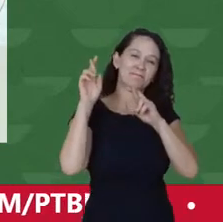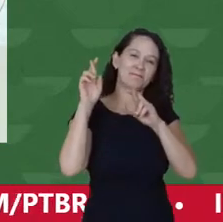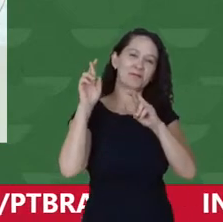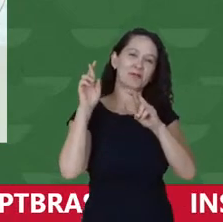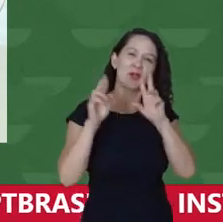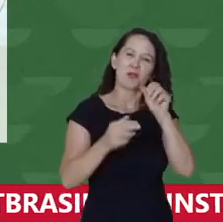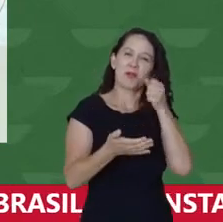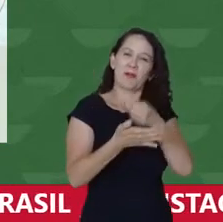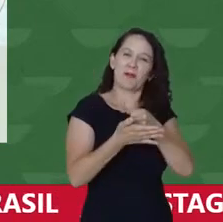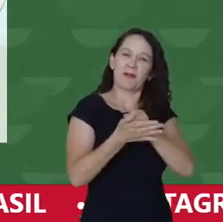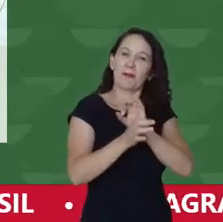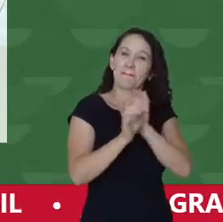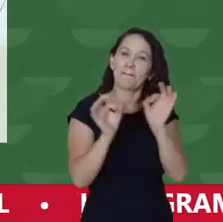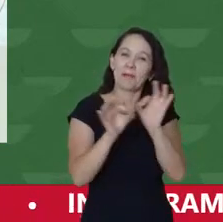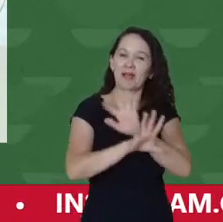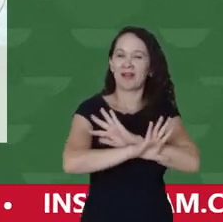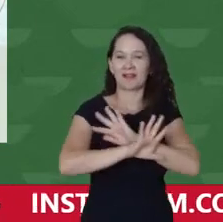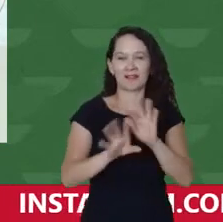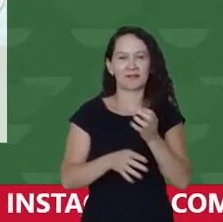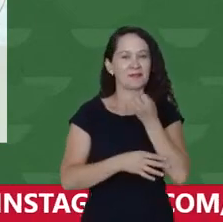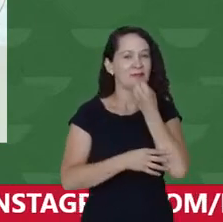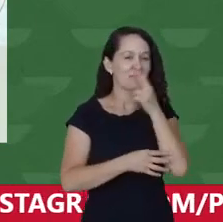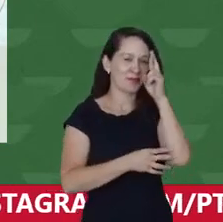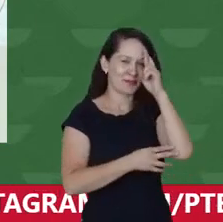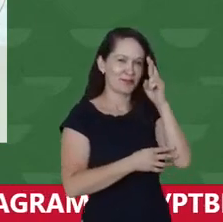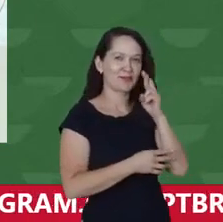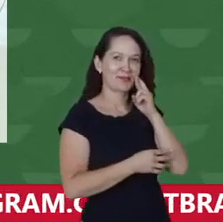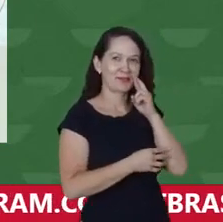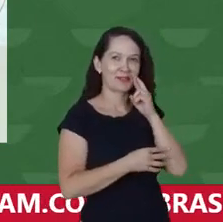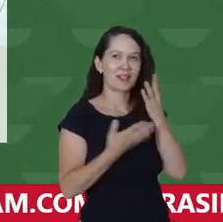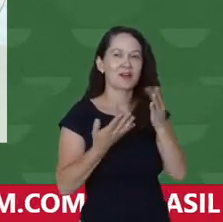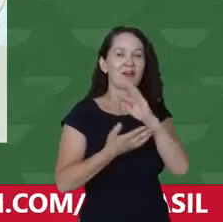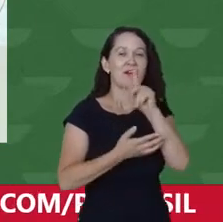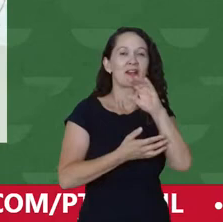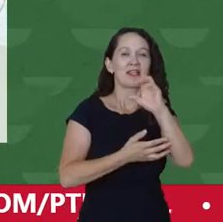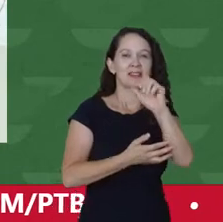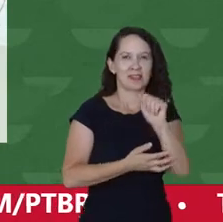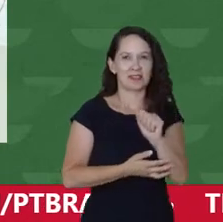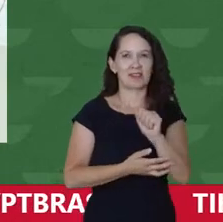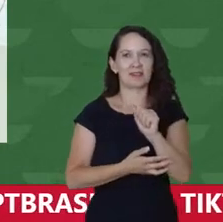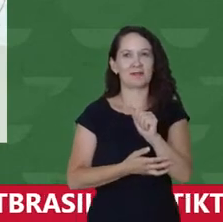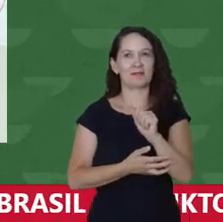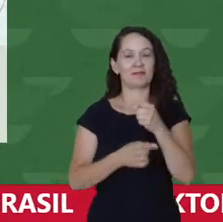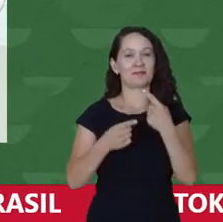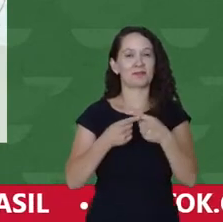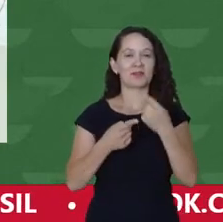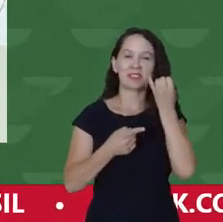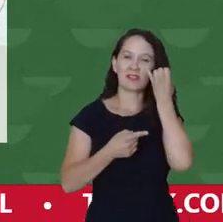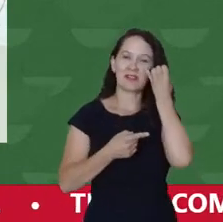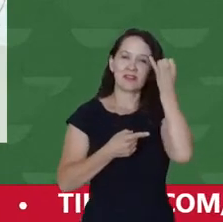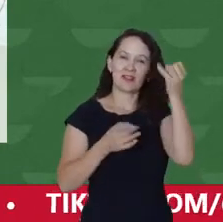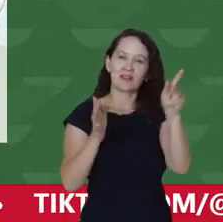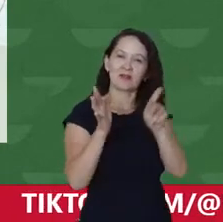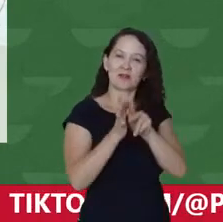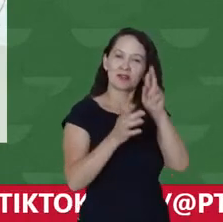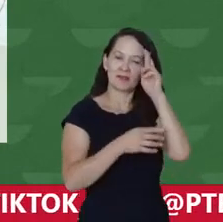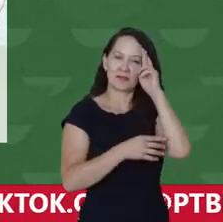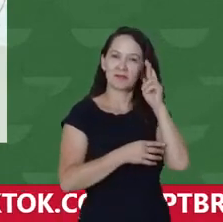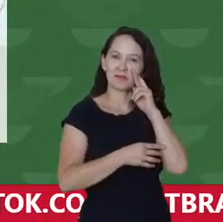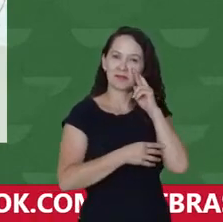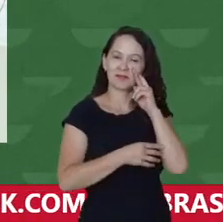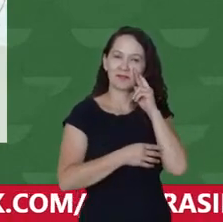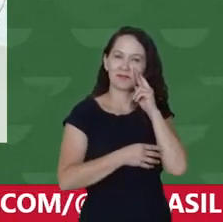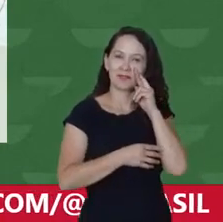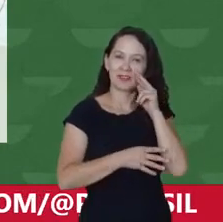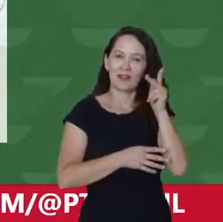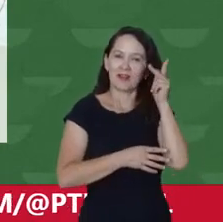vamos desistir. Que bom, Rosilene. E eu passo para o Zeca, porque essa pegada, né, que a Rosilene falou aqui, essa